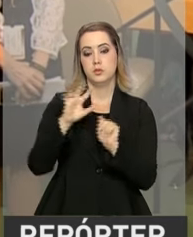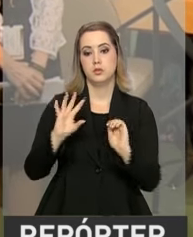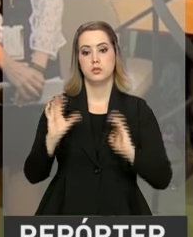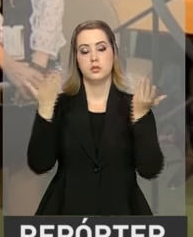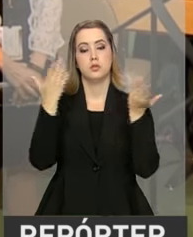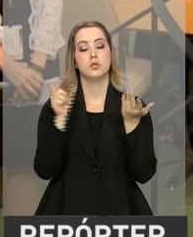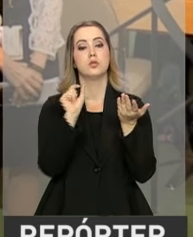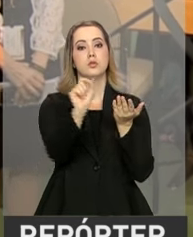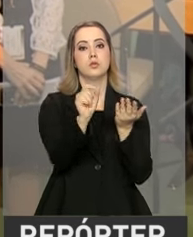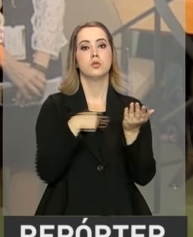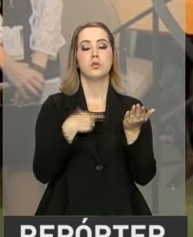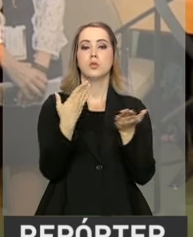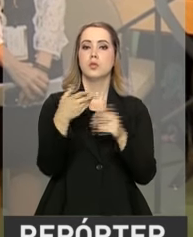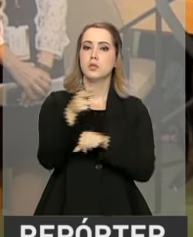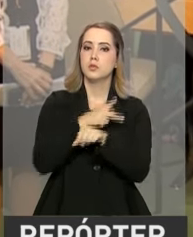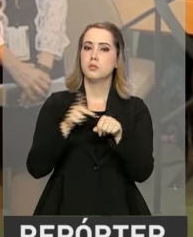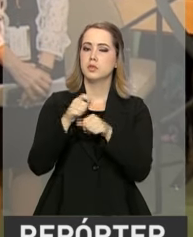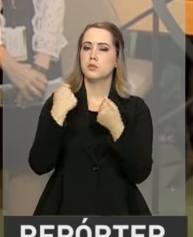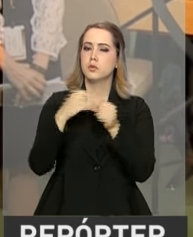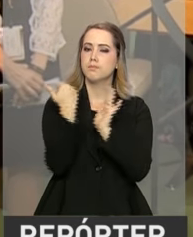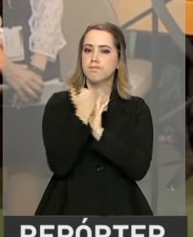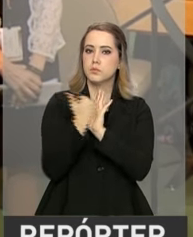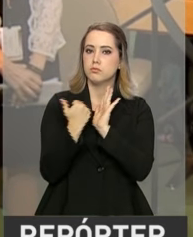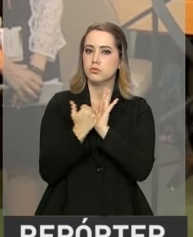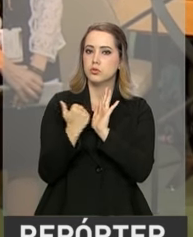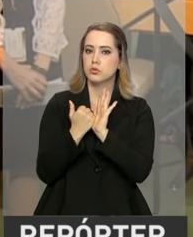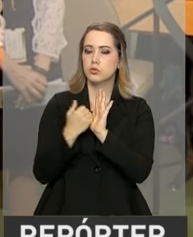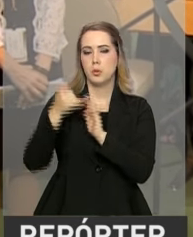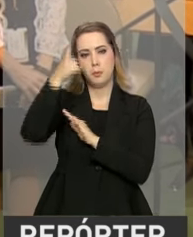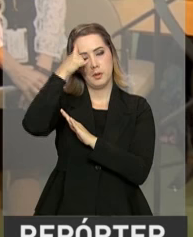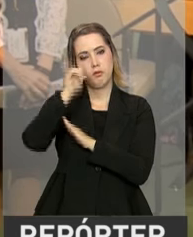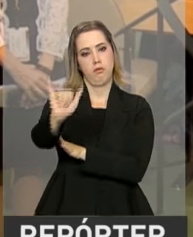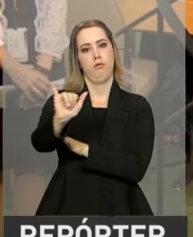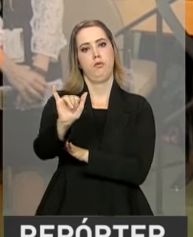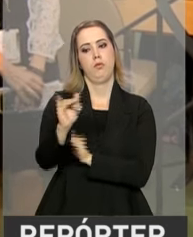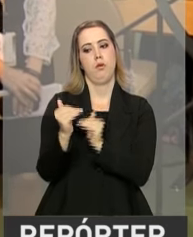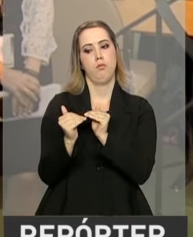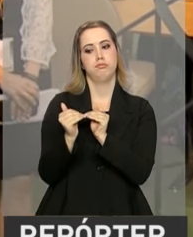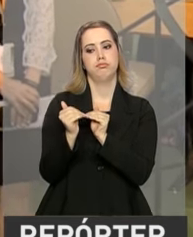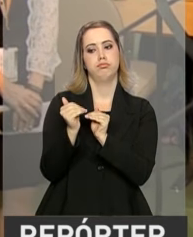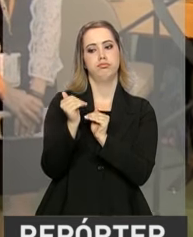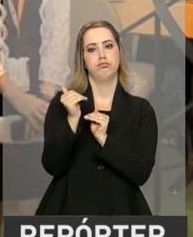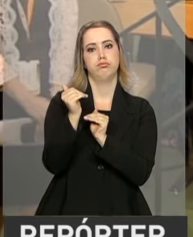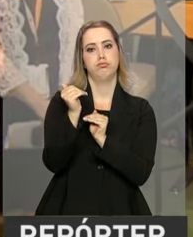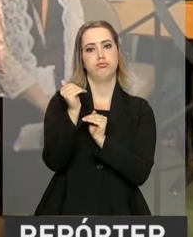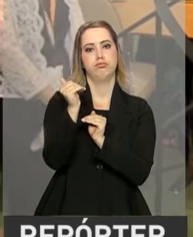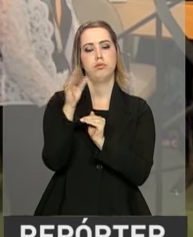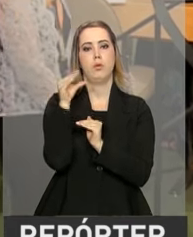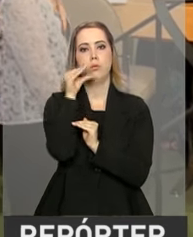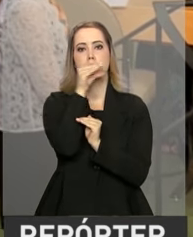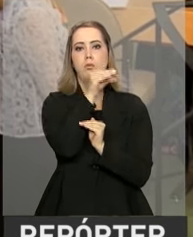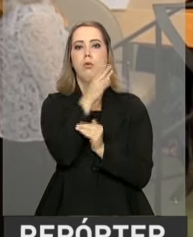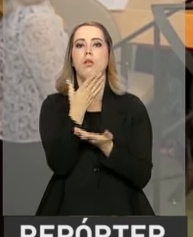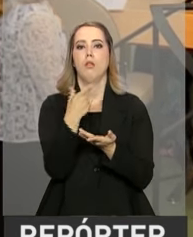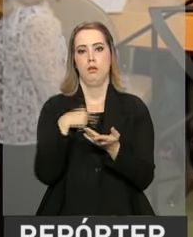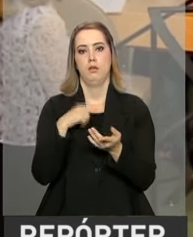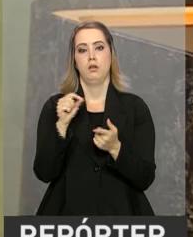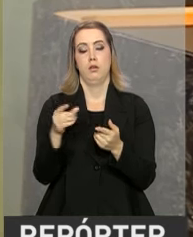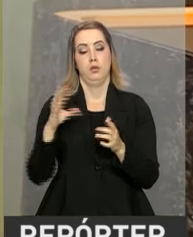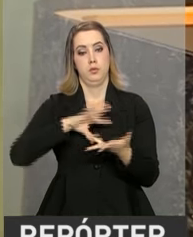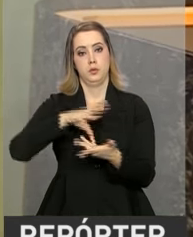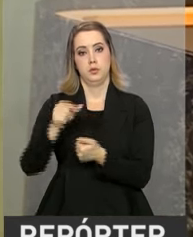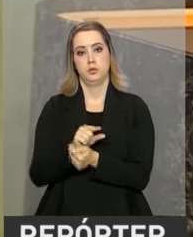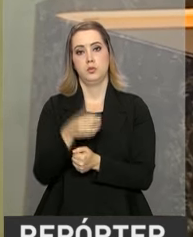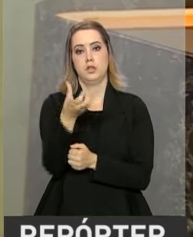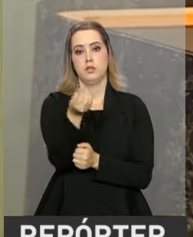países se comprometam a adotar medidas para evitar o aumento da temperatura do planeta. Segundo a ONU, 60 países já ratificaram